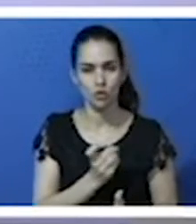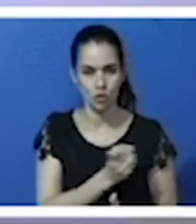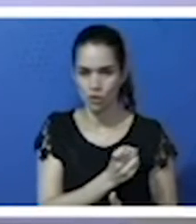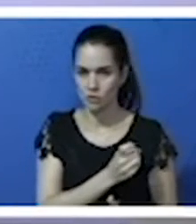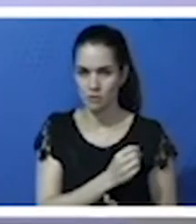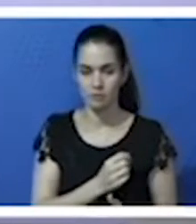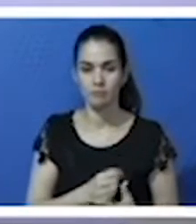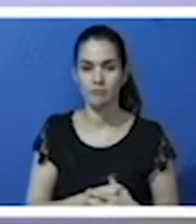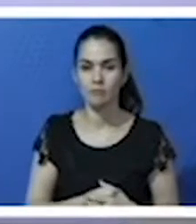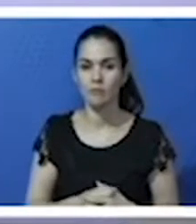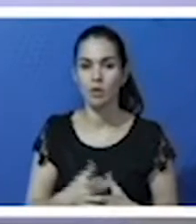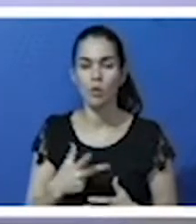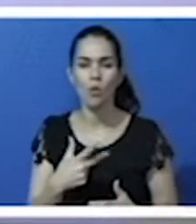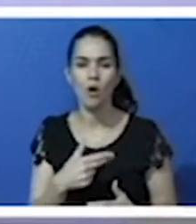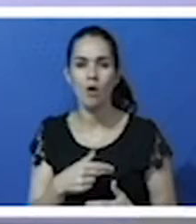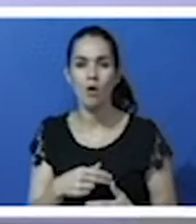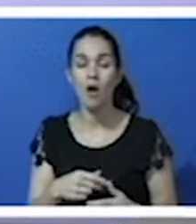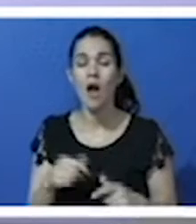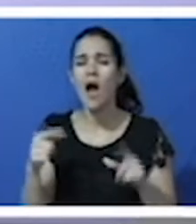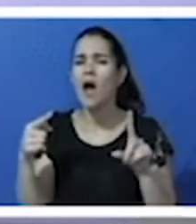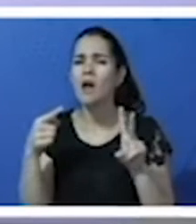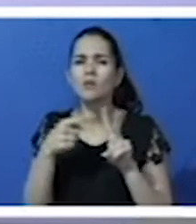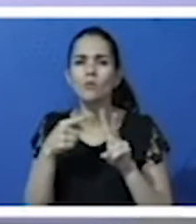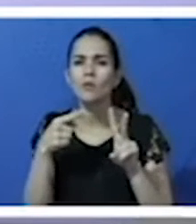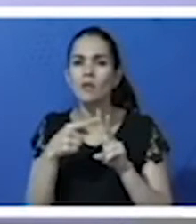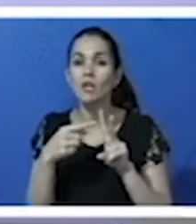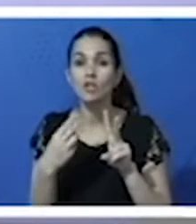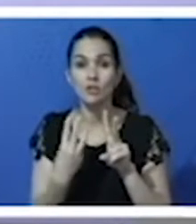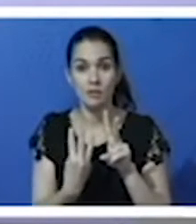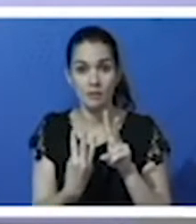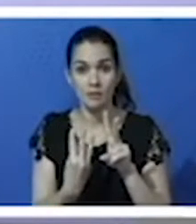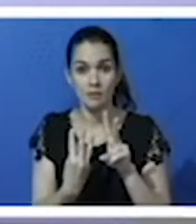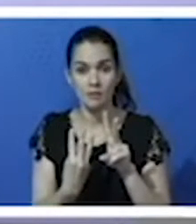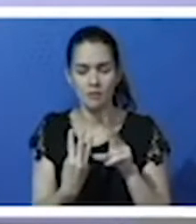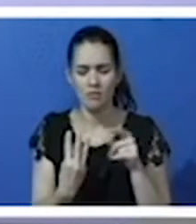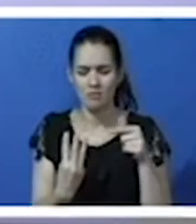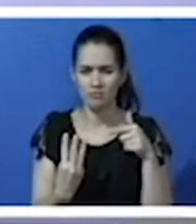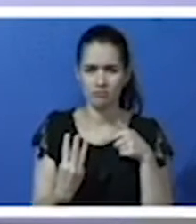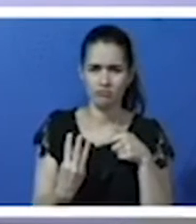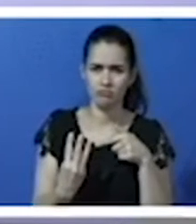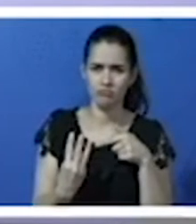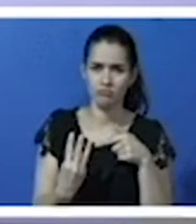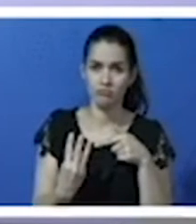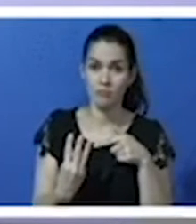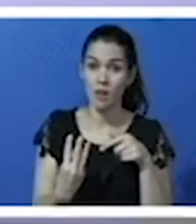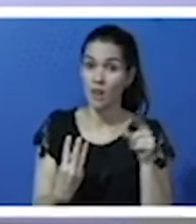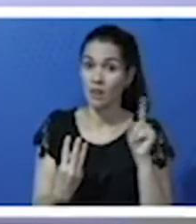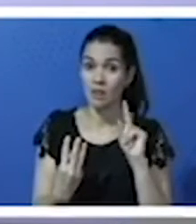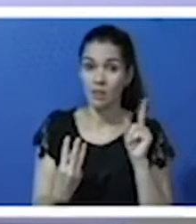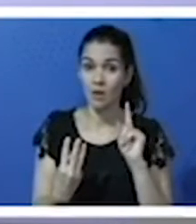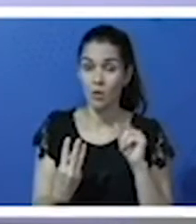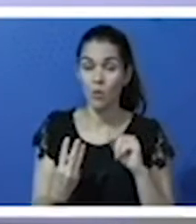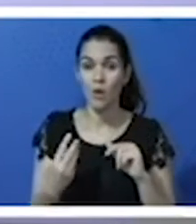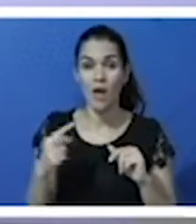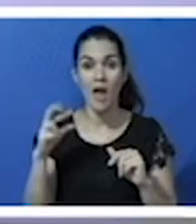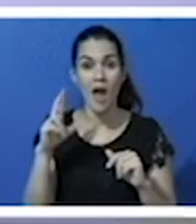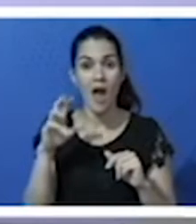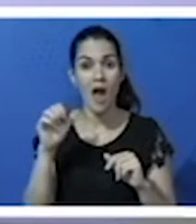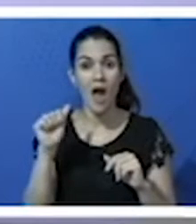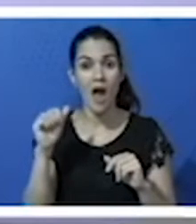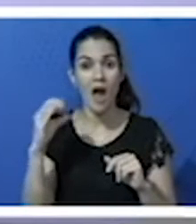x. E raiz quadrada de 3, como é um número irracional, vou deixar dentro da